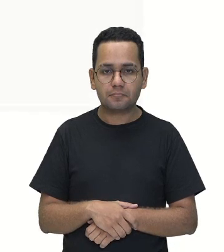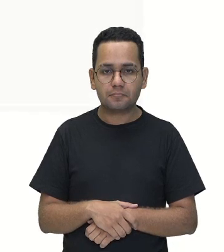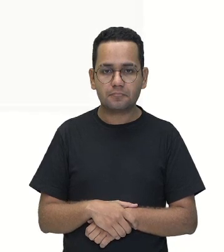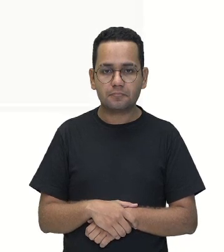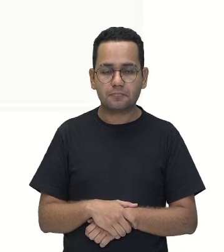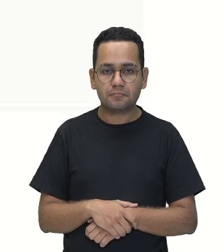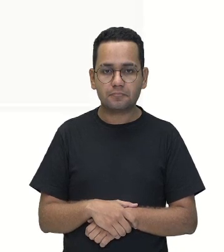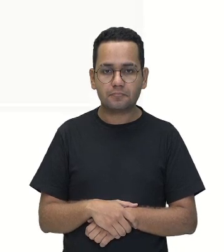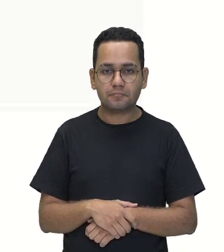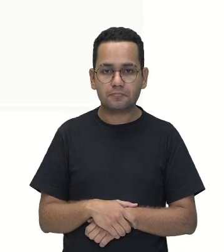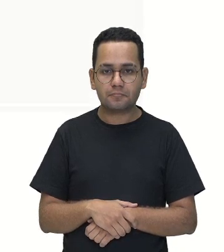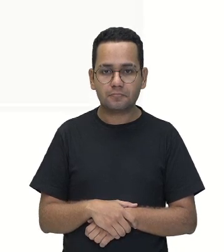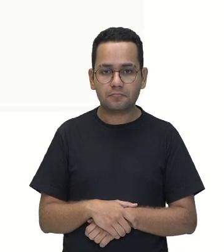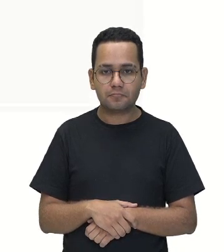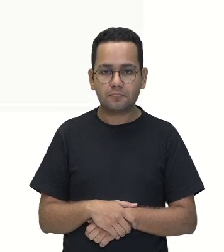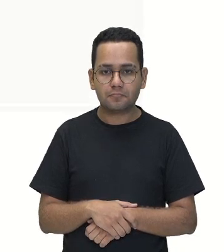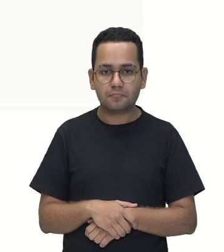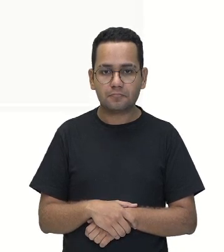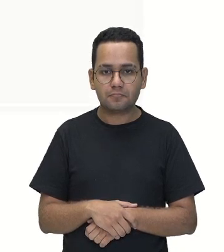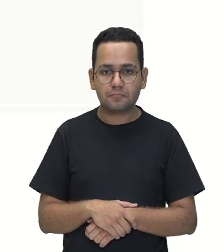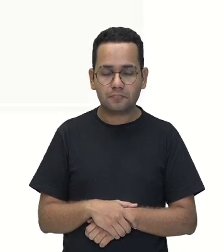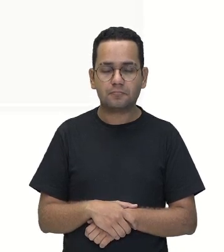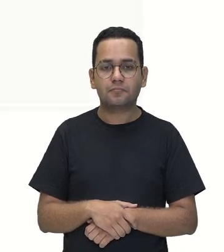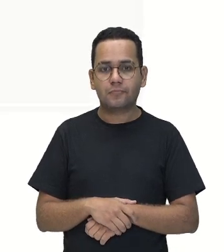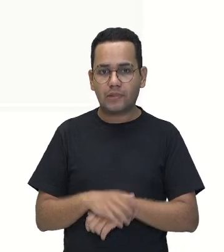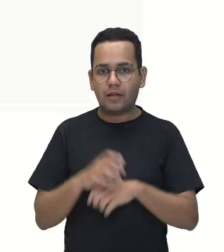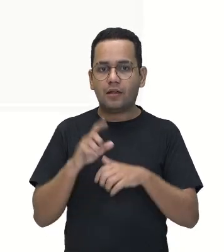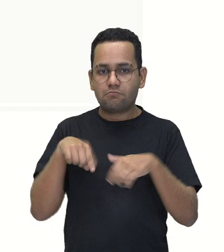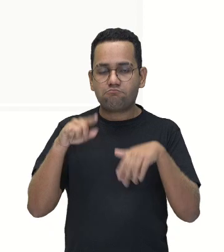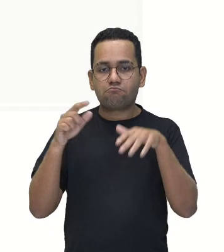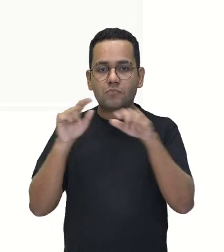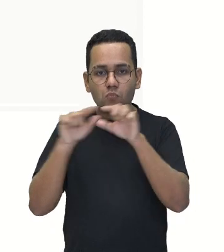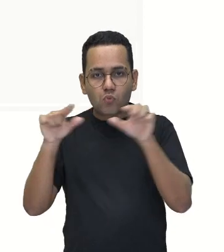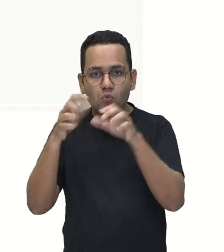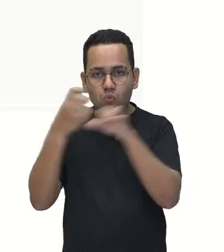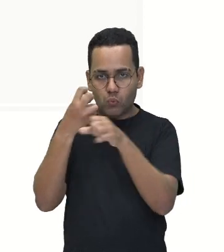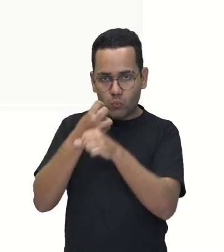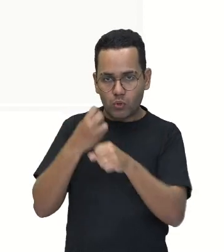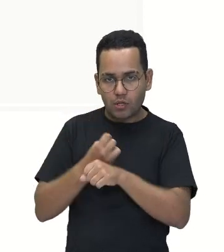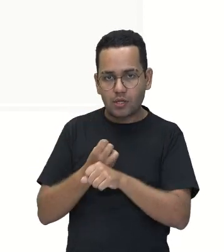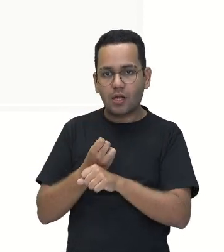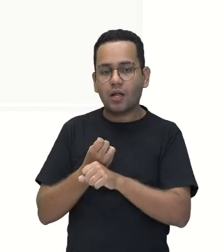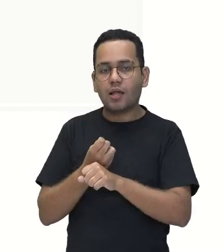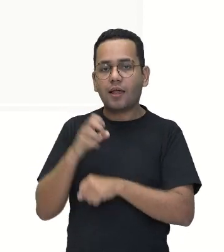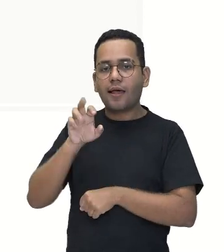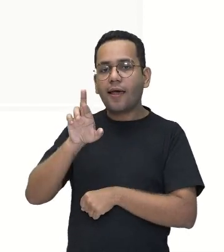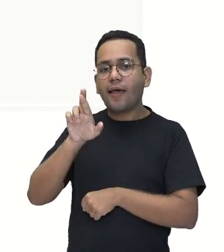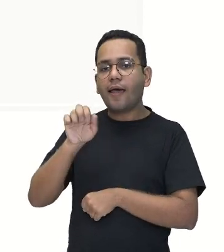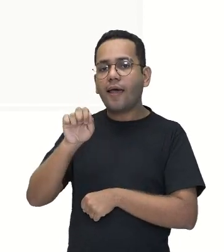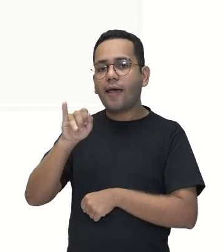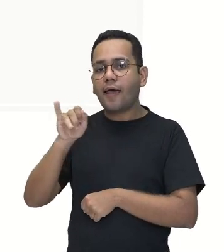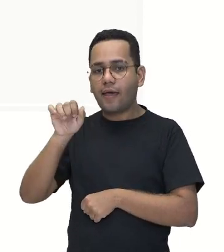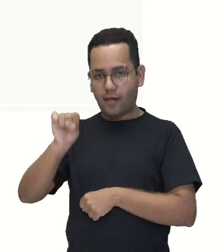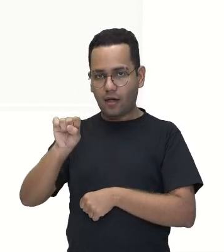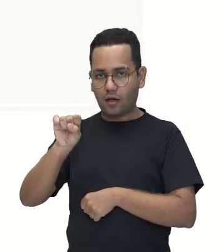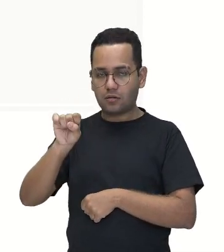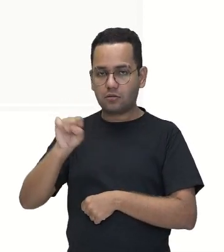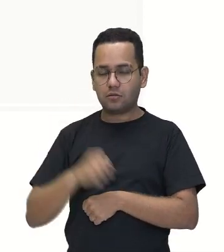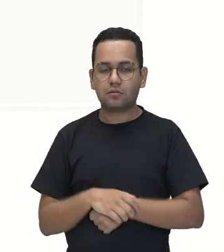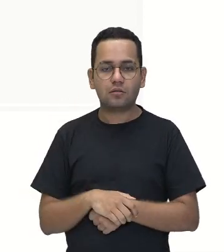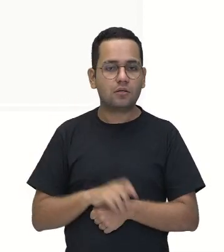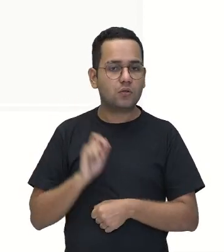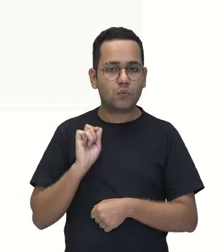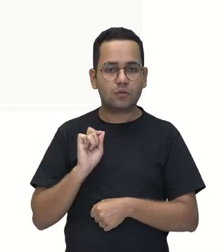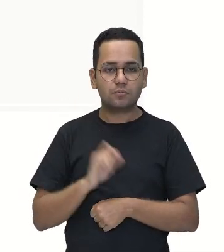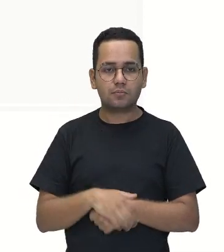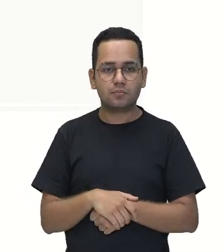soma das soluções reais da equação quando ele fala aqui em soma das soluções reais ele está